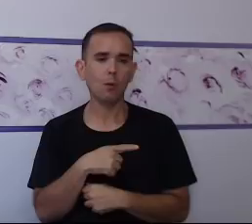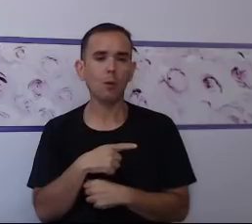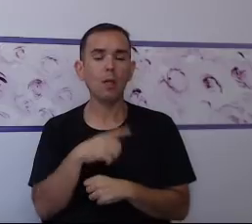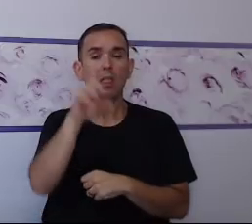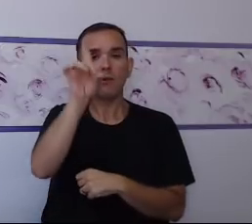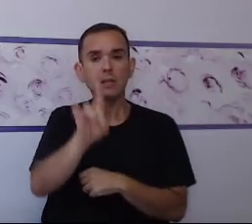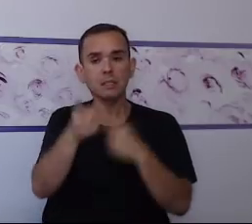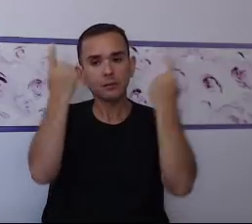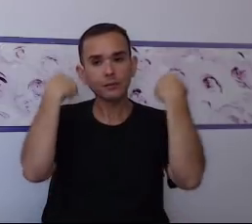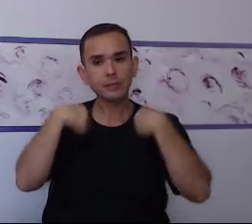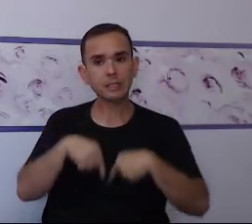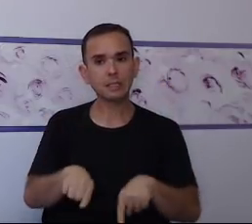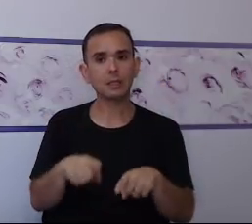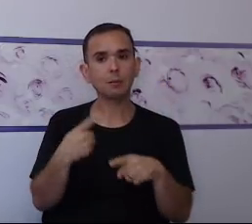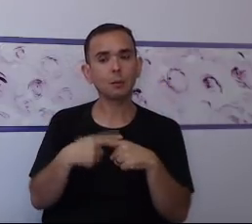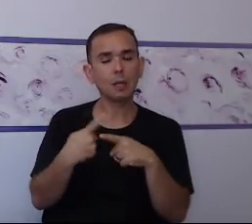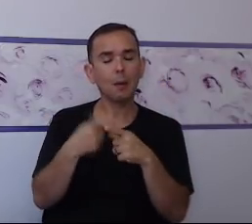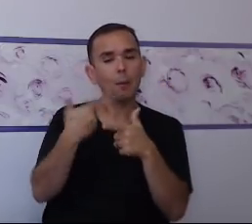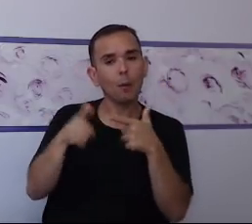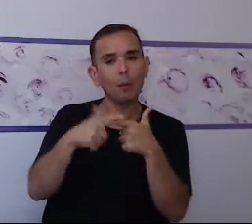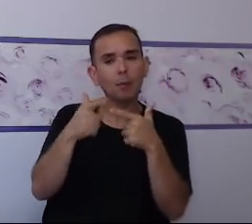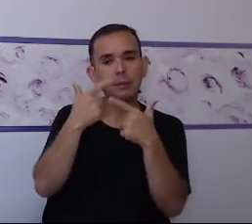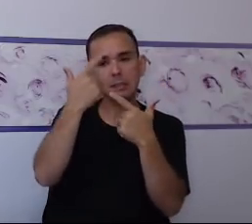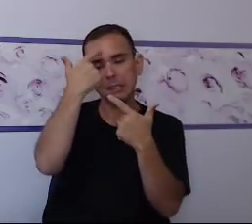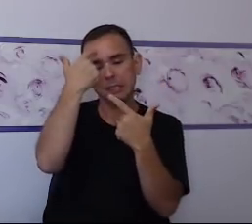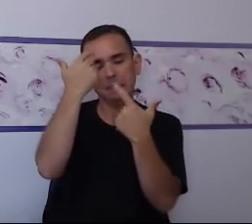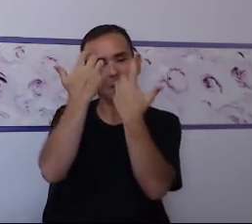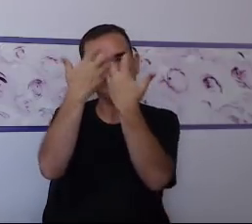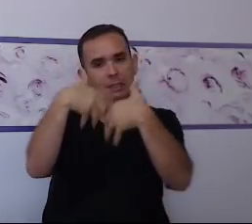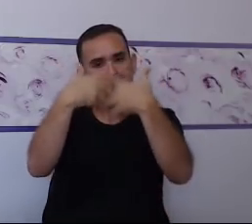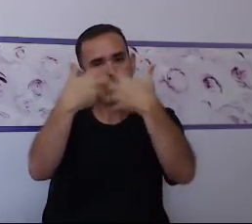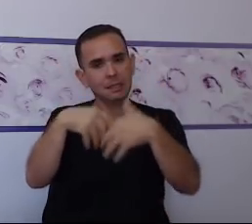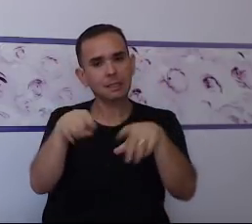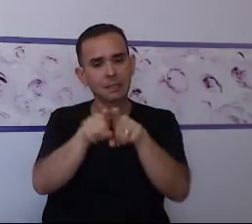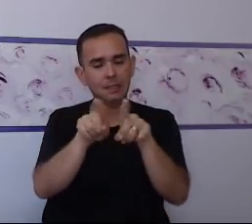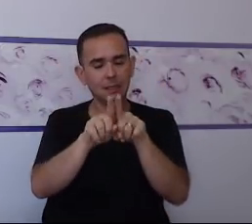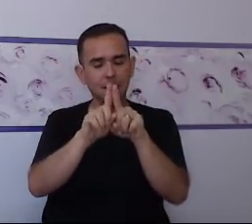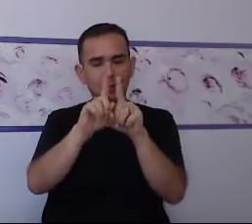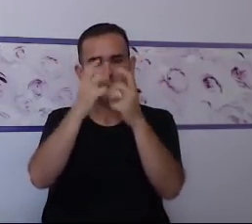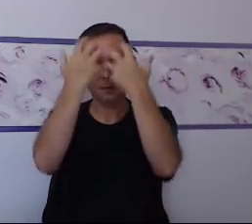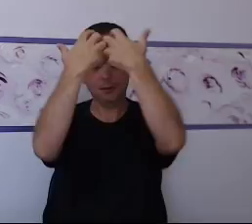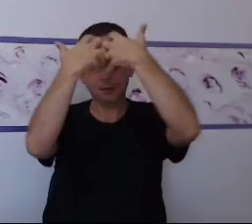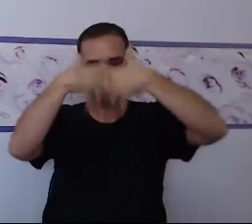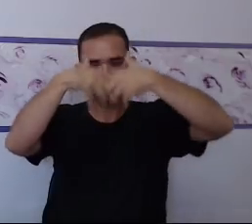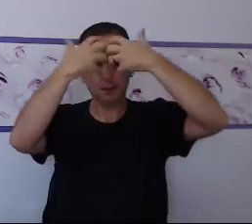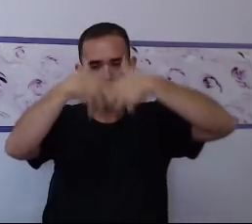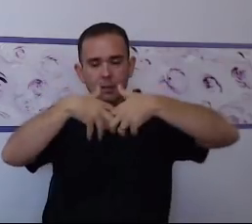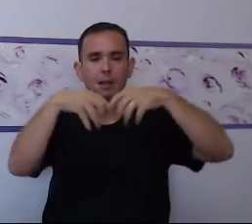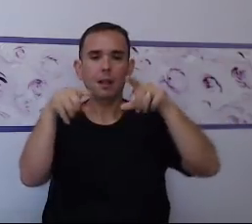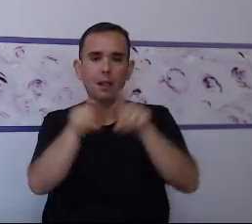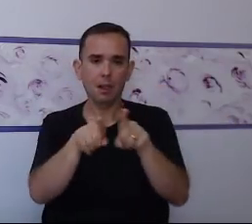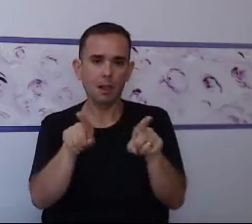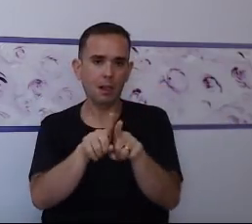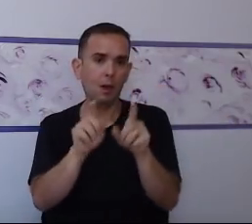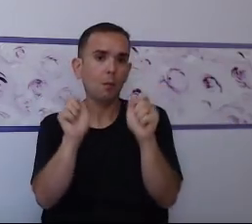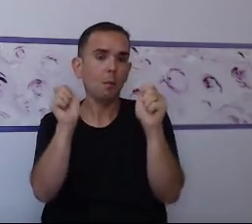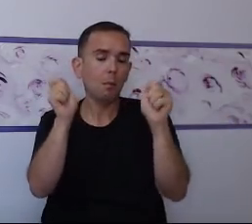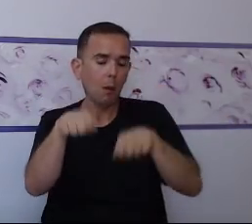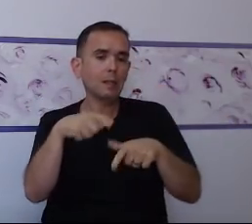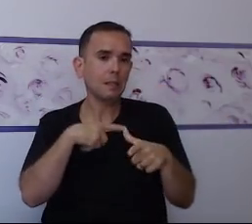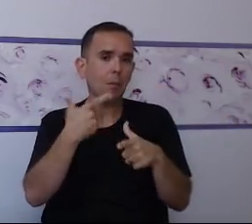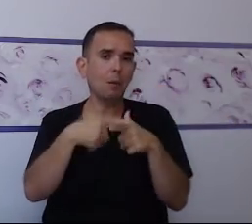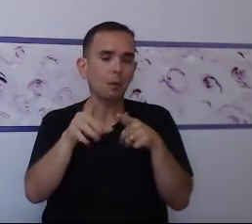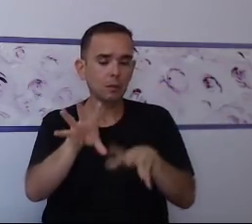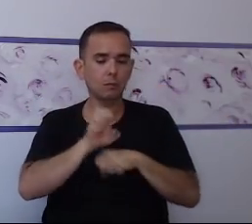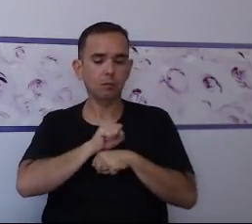física por alterações do sistema nervoso. Então, tanto o sistema nervoso central quanto o periférico. Então, a gente já pode ter uma lesão